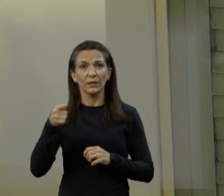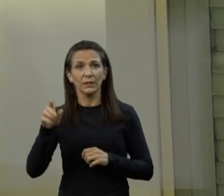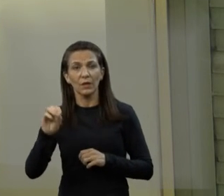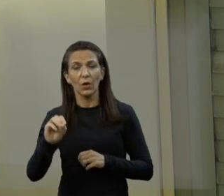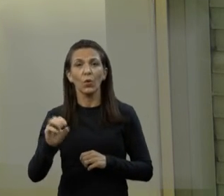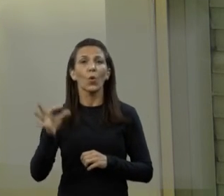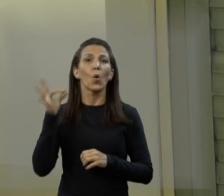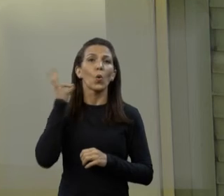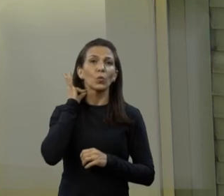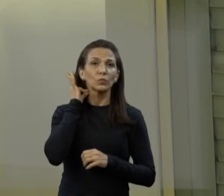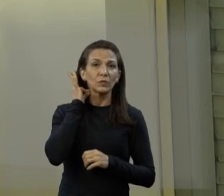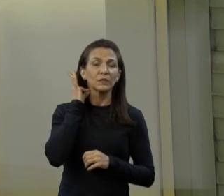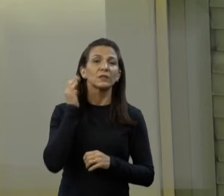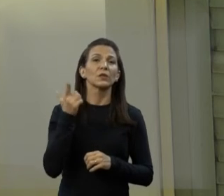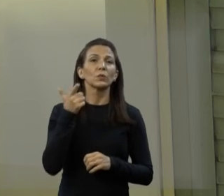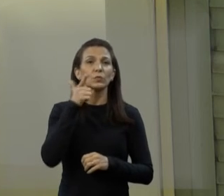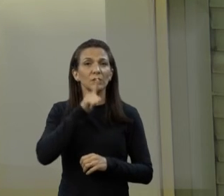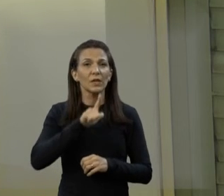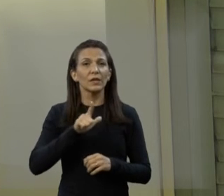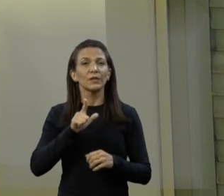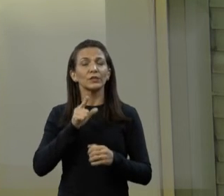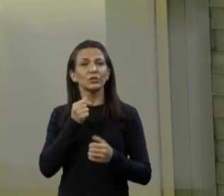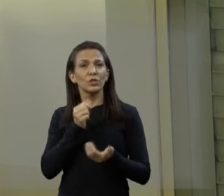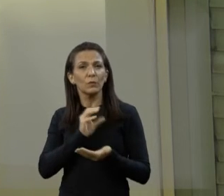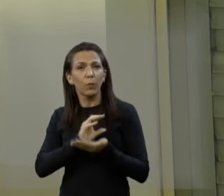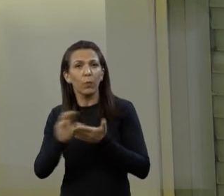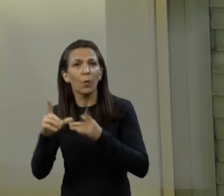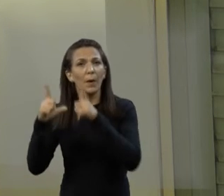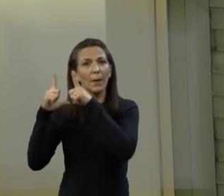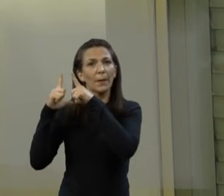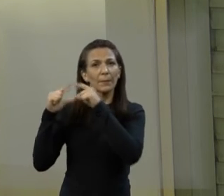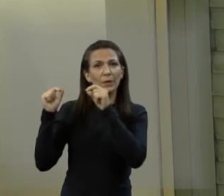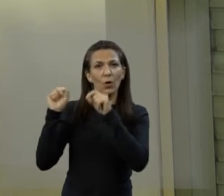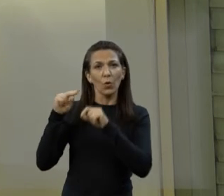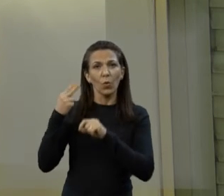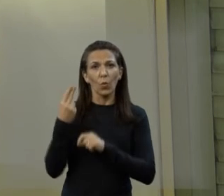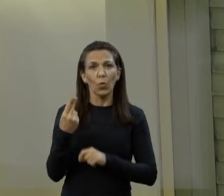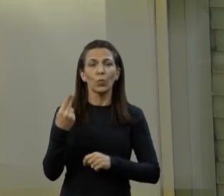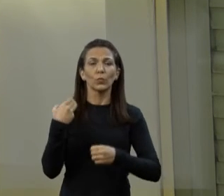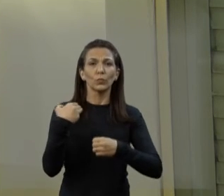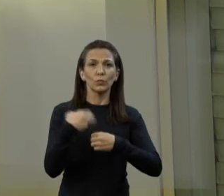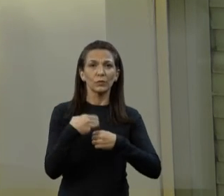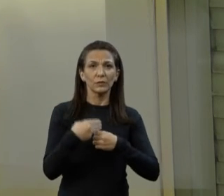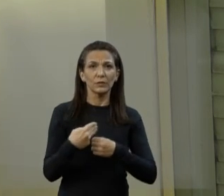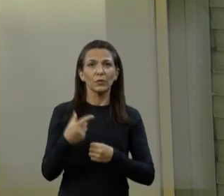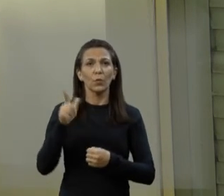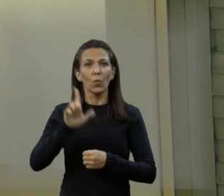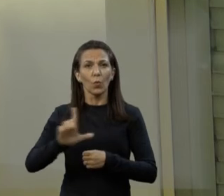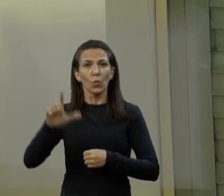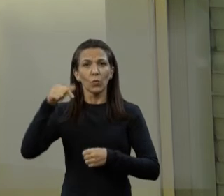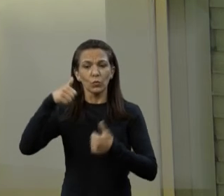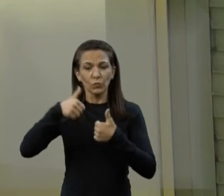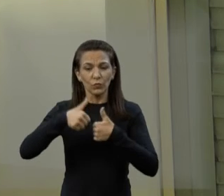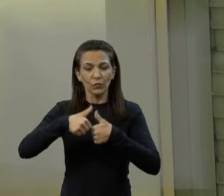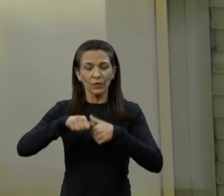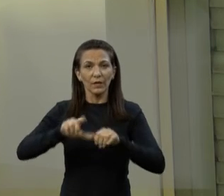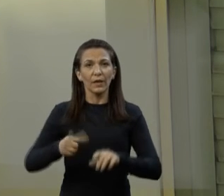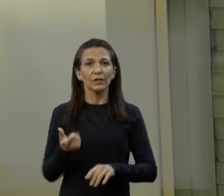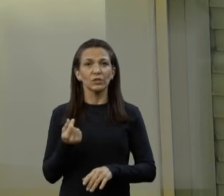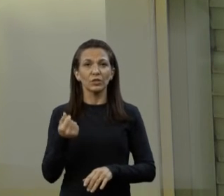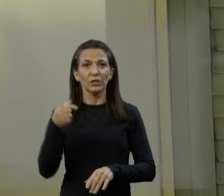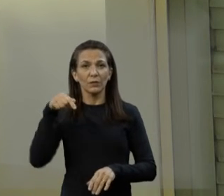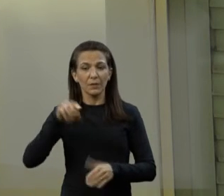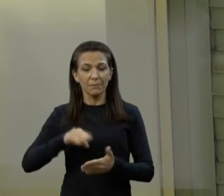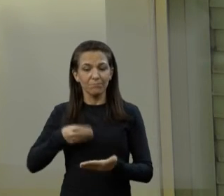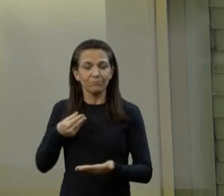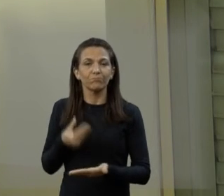e deixar todo o dinheiro ir para Brasília ou vamos deixar que o nosso município look também e manter o dinheiro aqui em nossa cidade